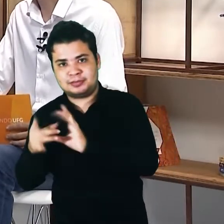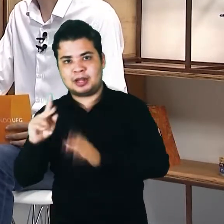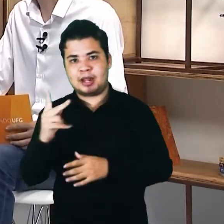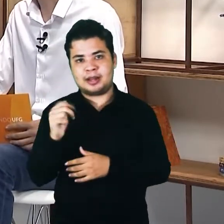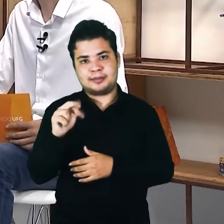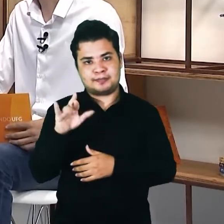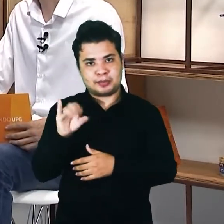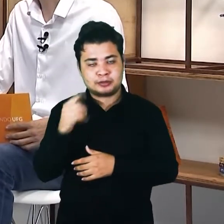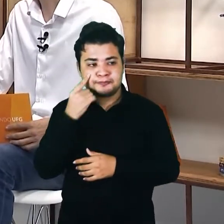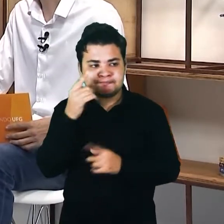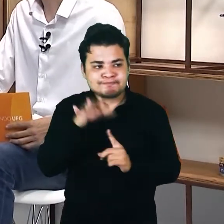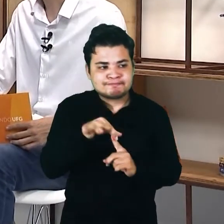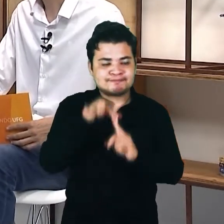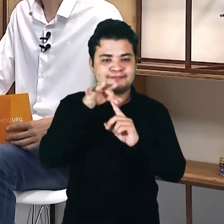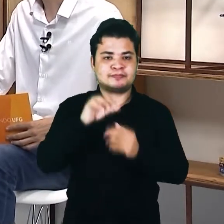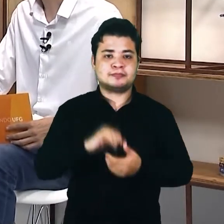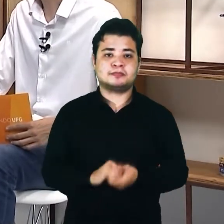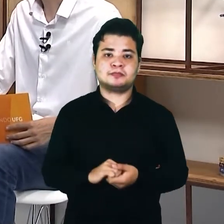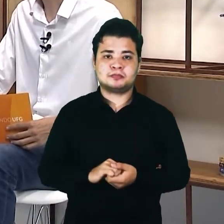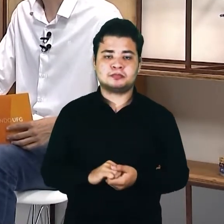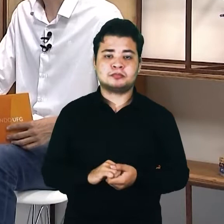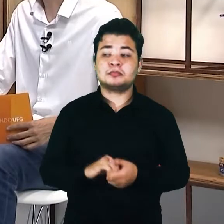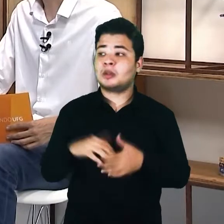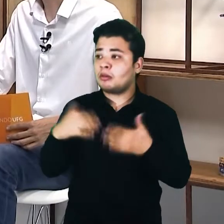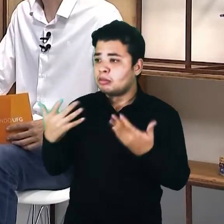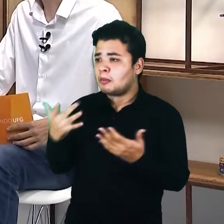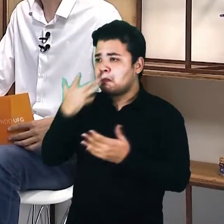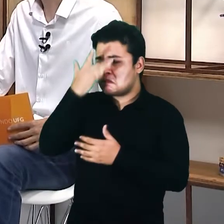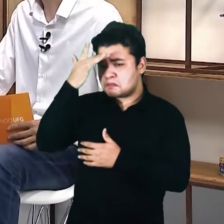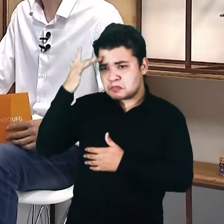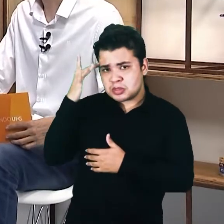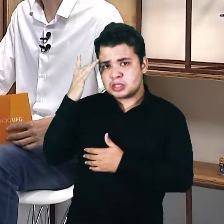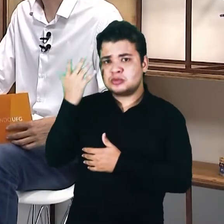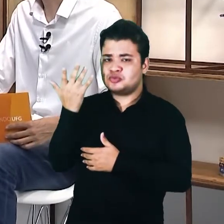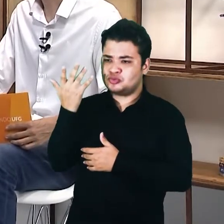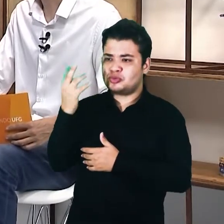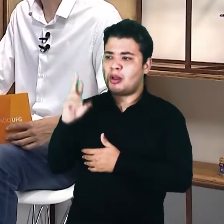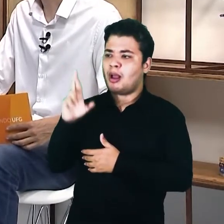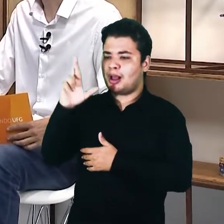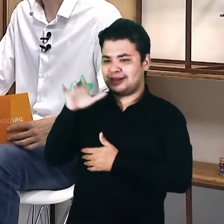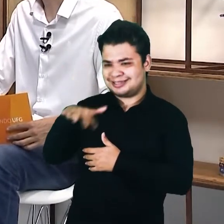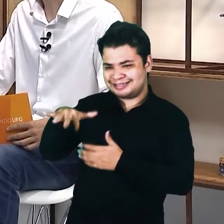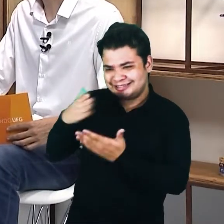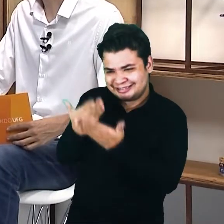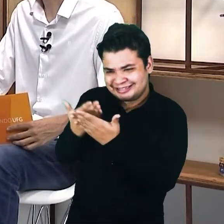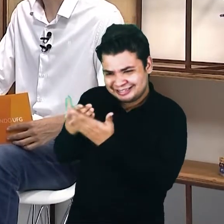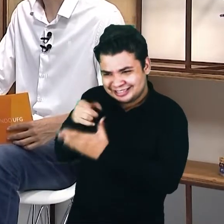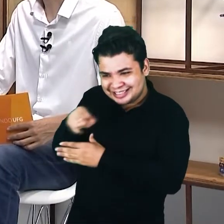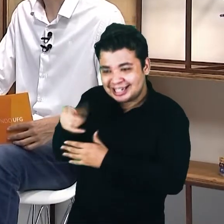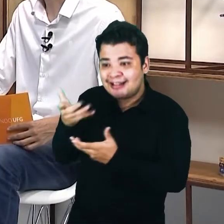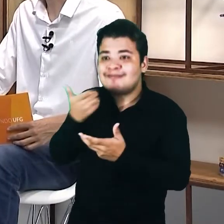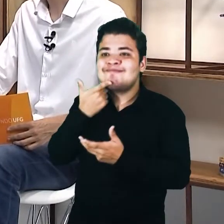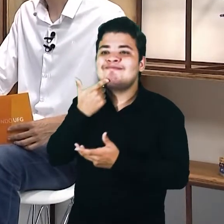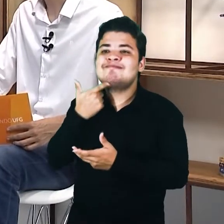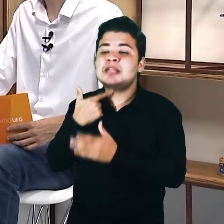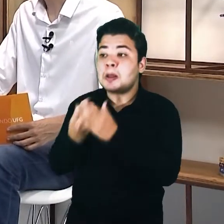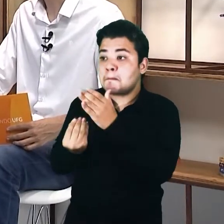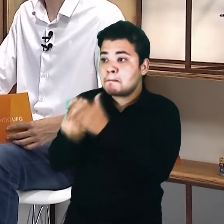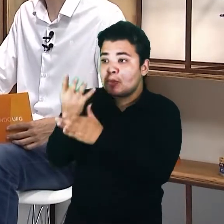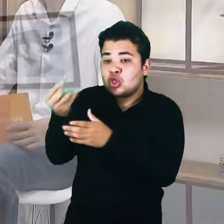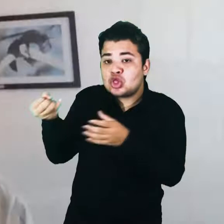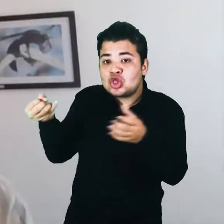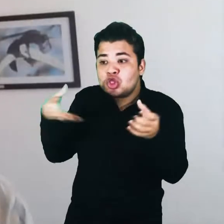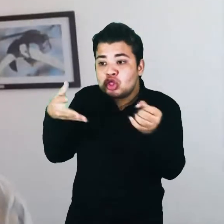destacaria? O taxonomista, na realidade, ele deseja muito encontrar novas espécies,